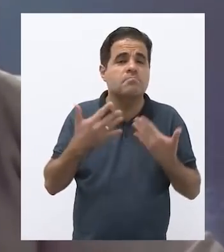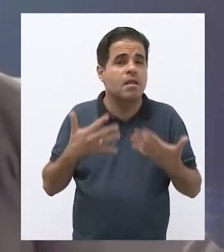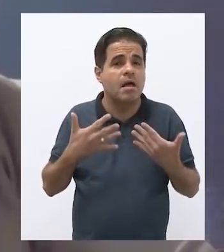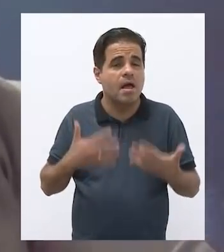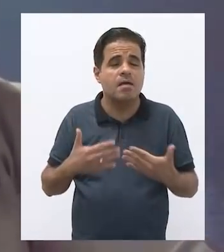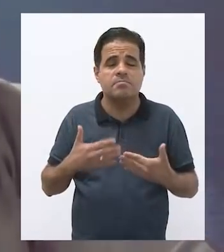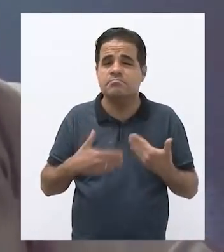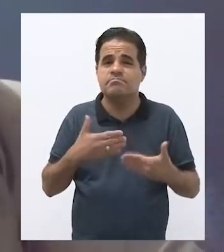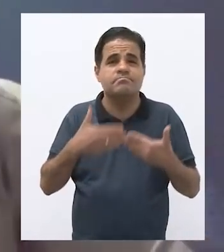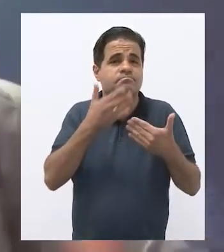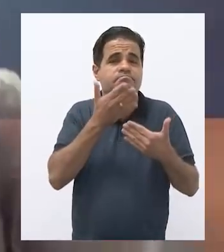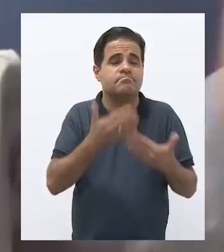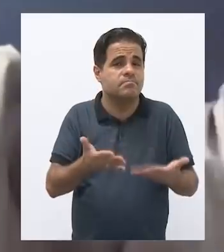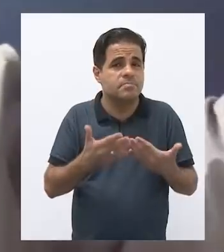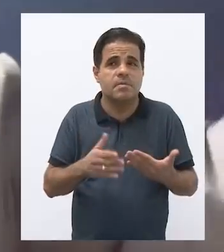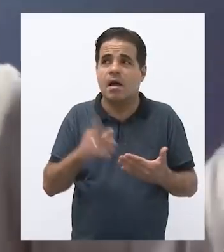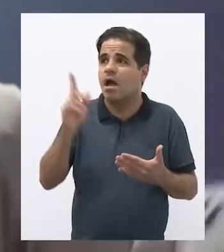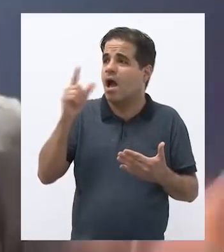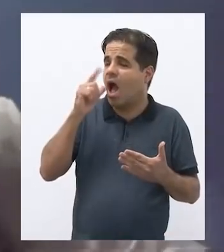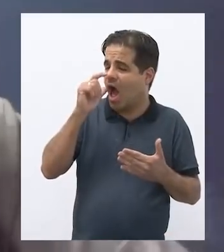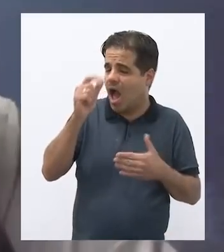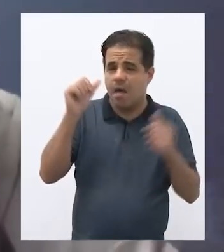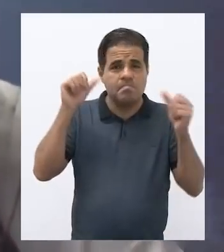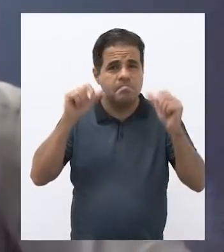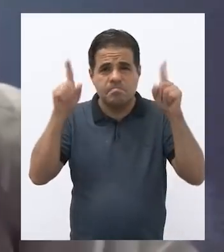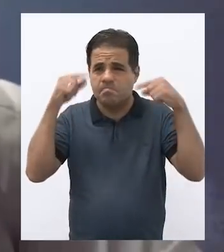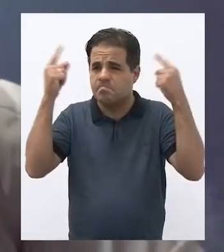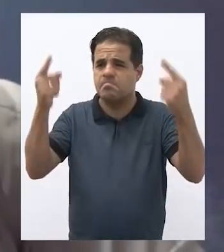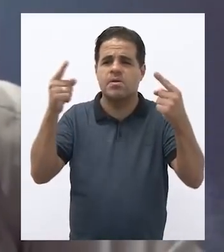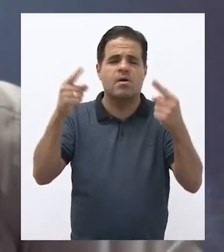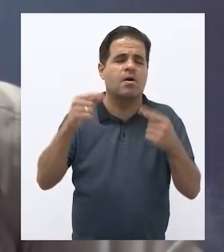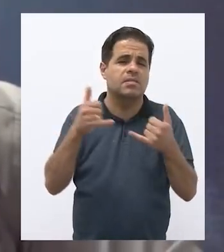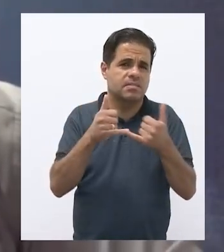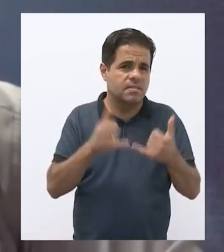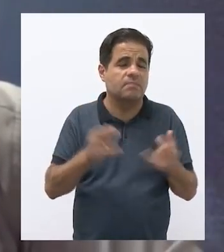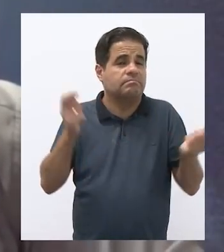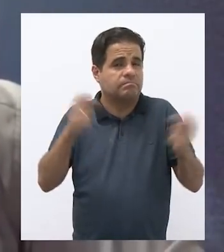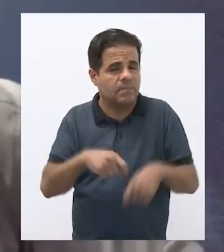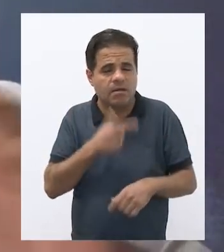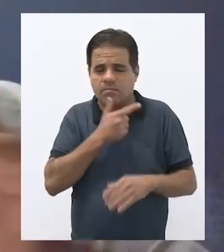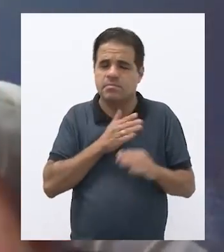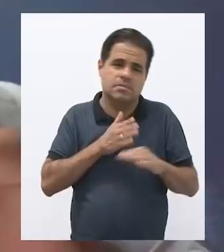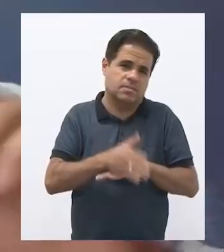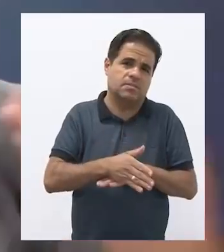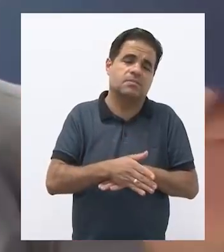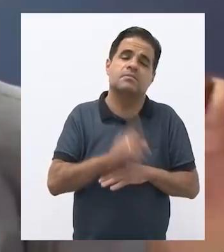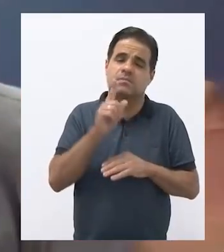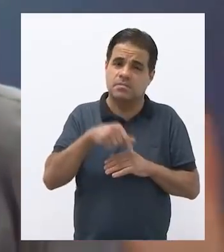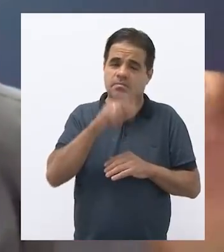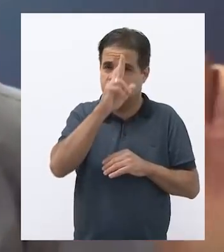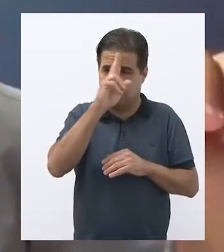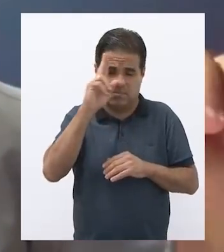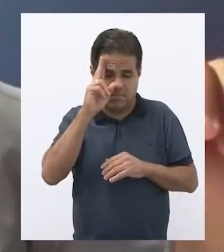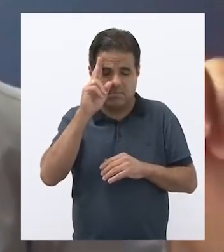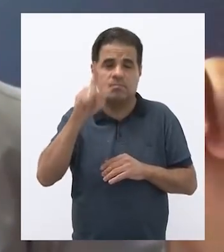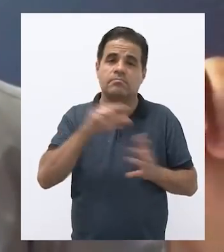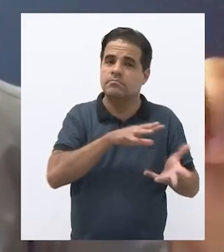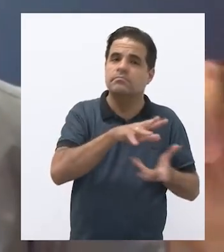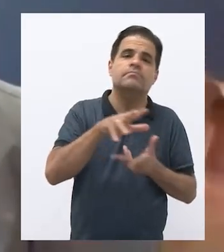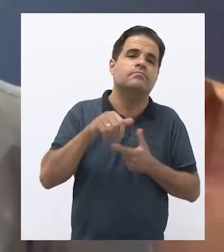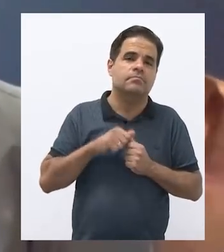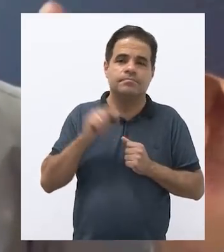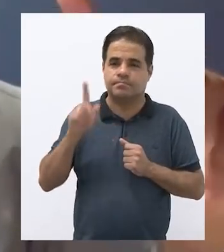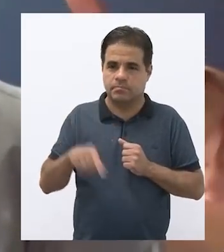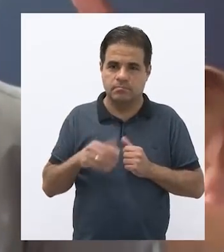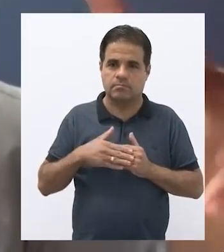mas tão leve, mas tão leve, que até com a pior das internets ele consiga acessar. Isso é a universalização.